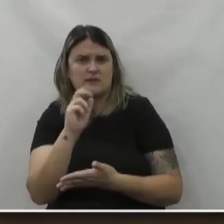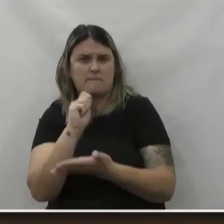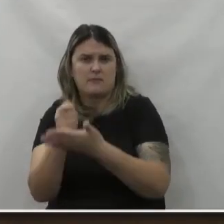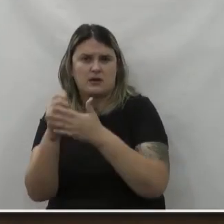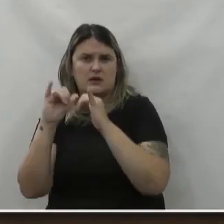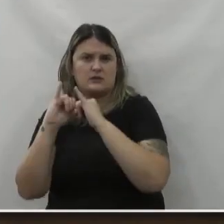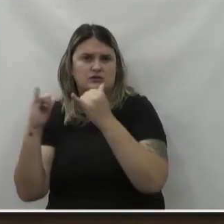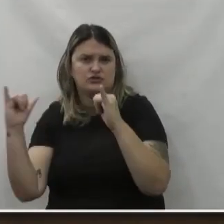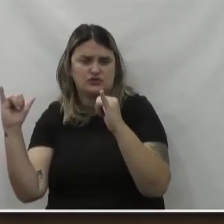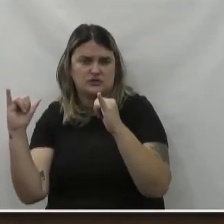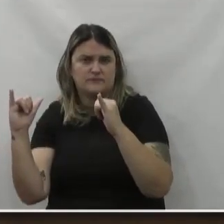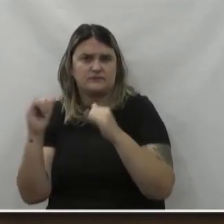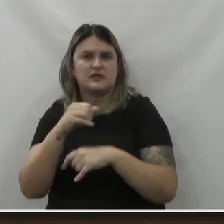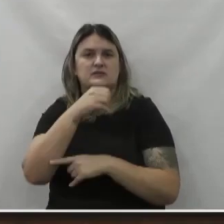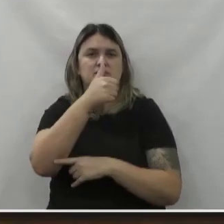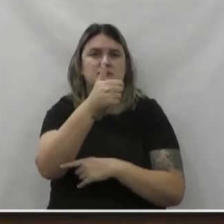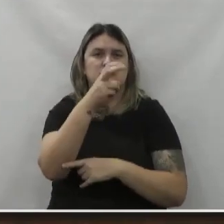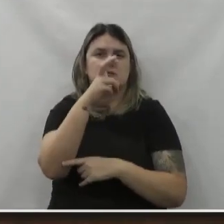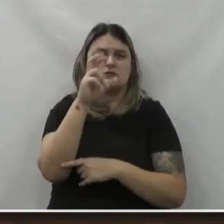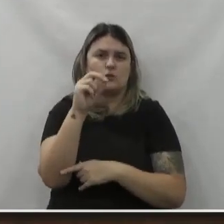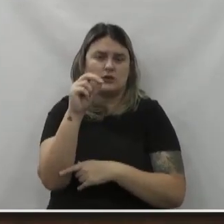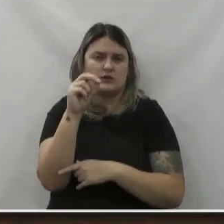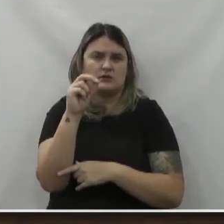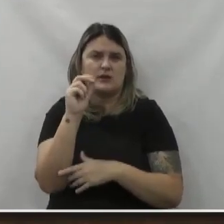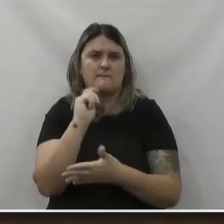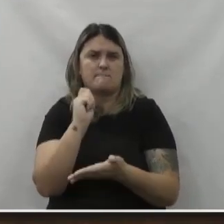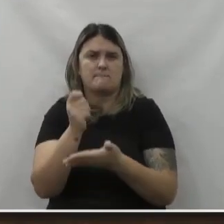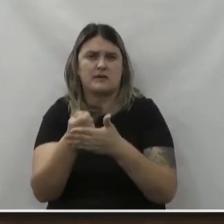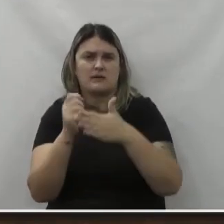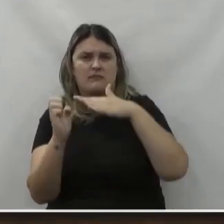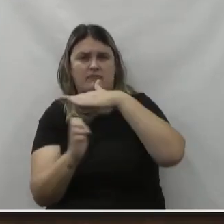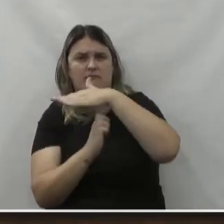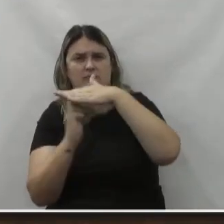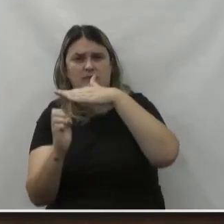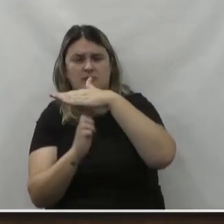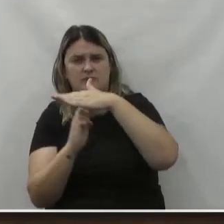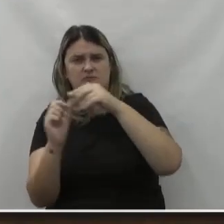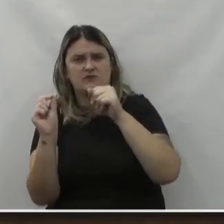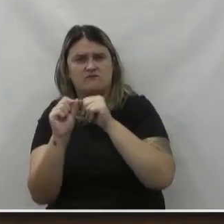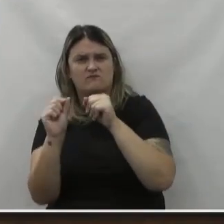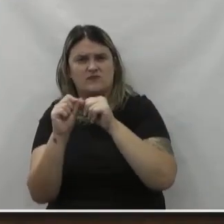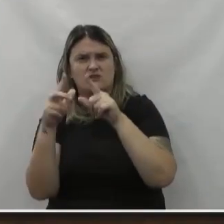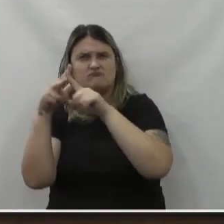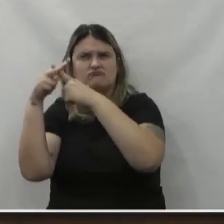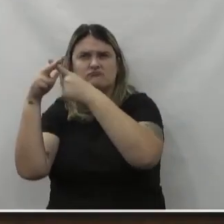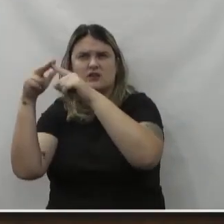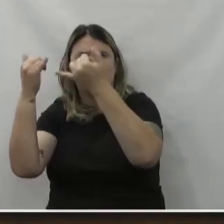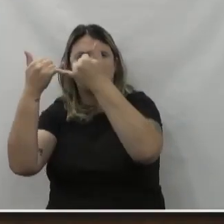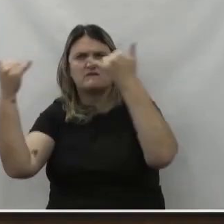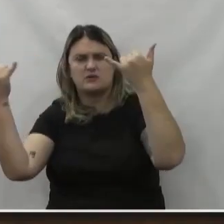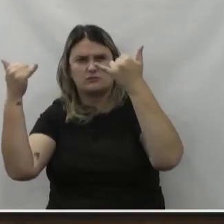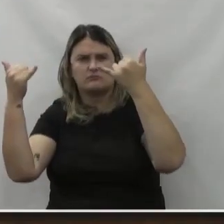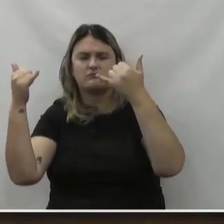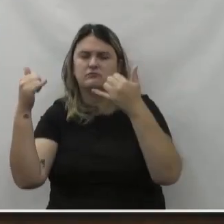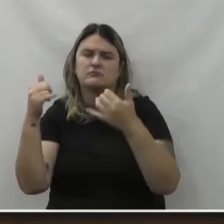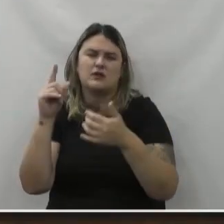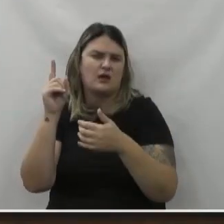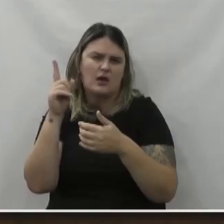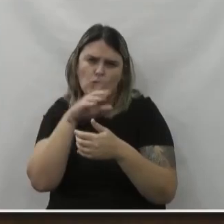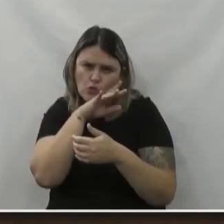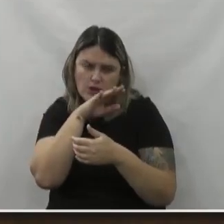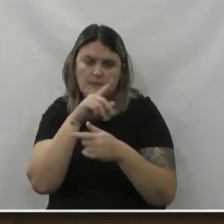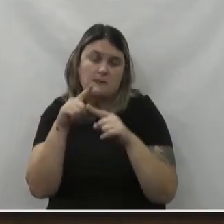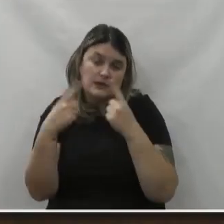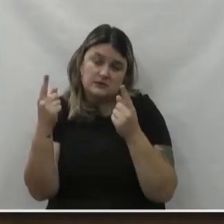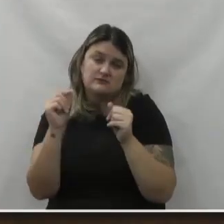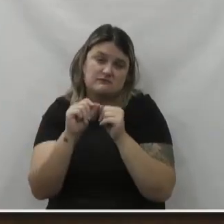energia e 150 para a empresa que faz a manutenção, por sinal, muito mal.